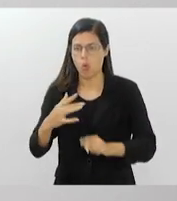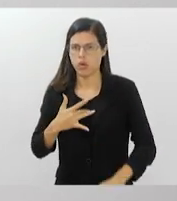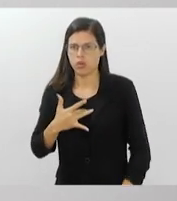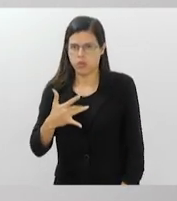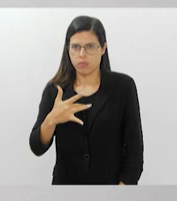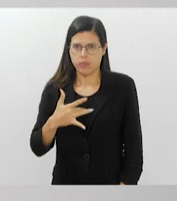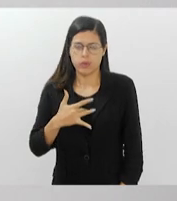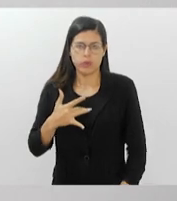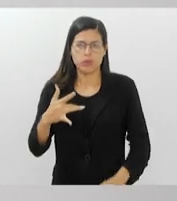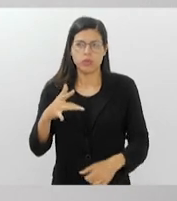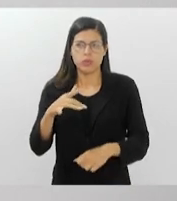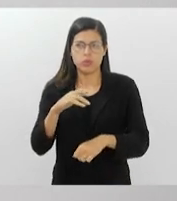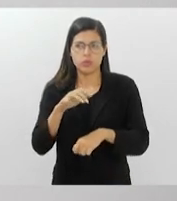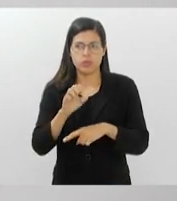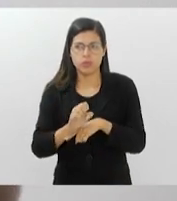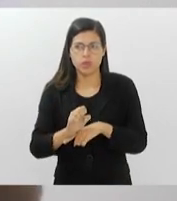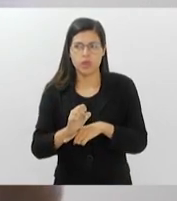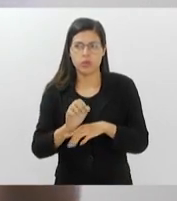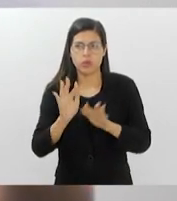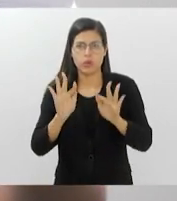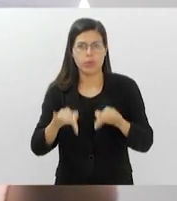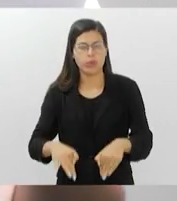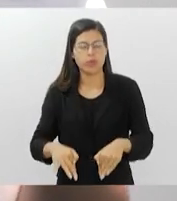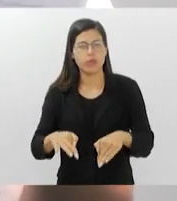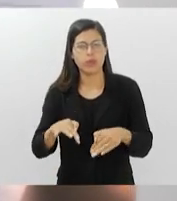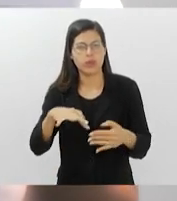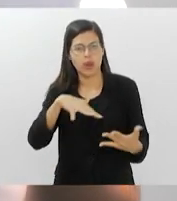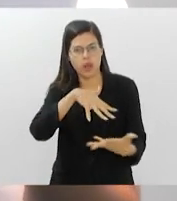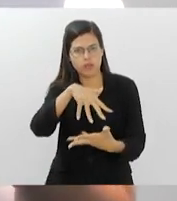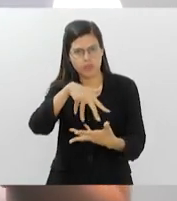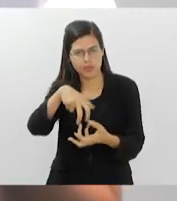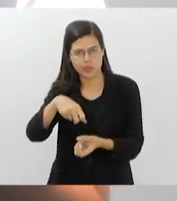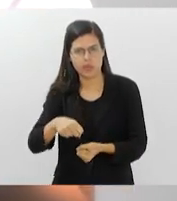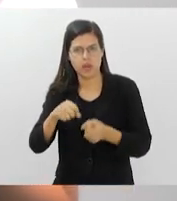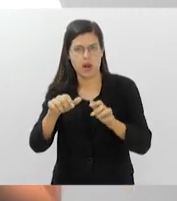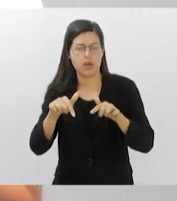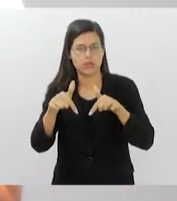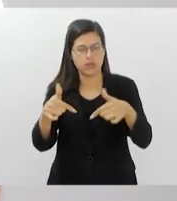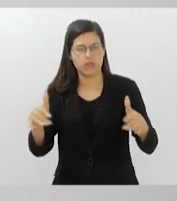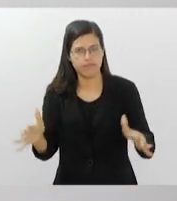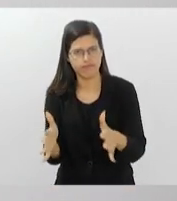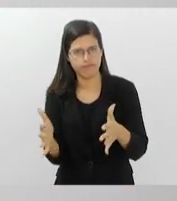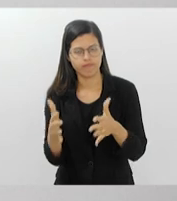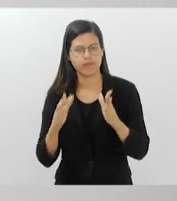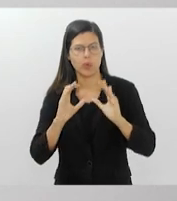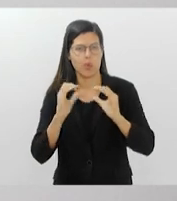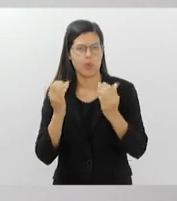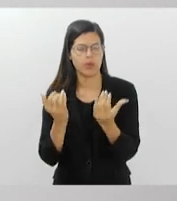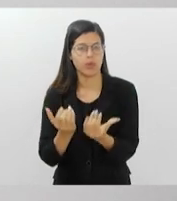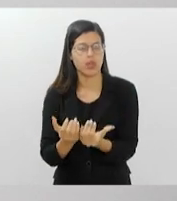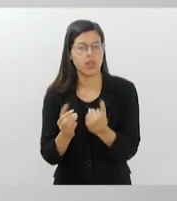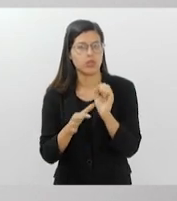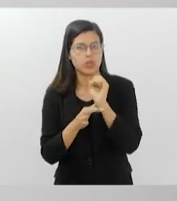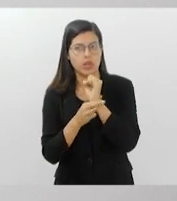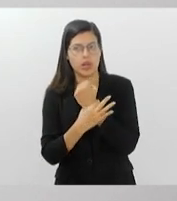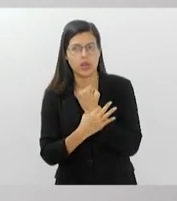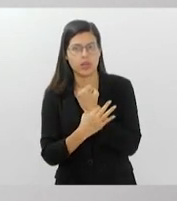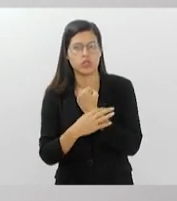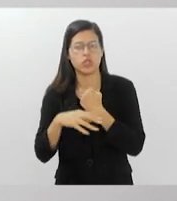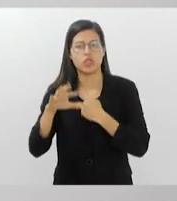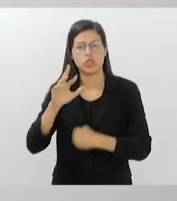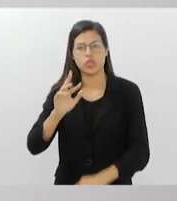no estado e a e por fim a sustentabilidade das ações e engajamento comunitário garantir rúbricas